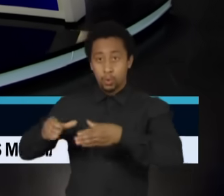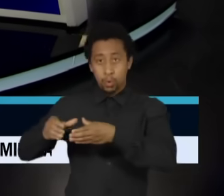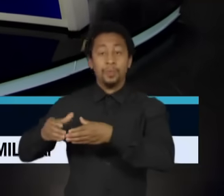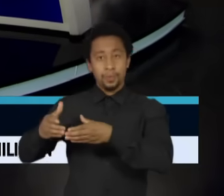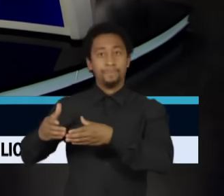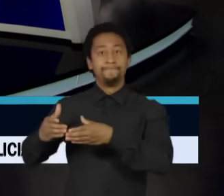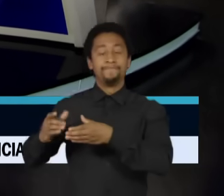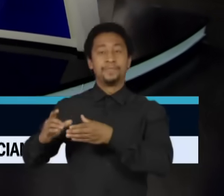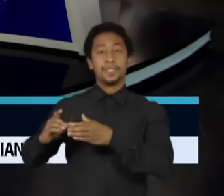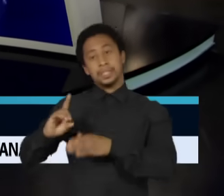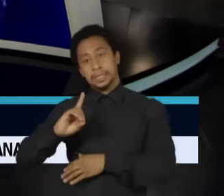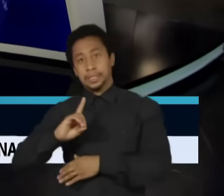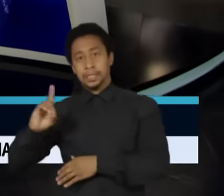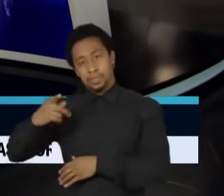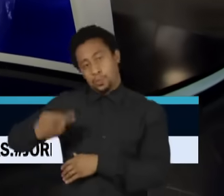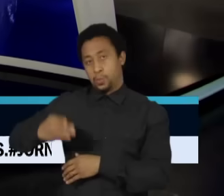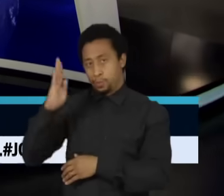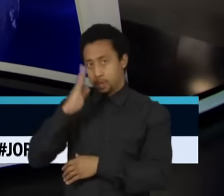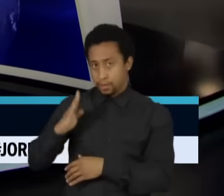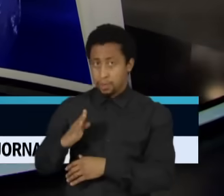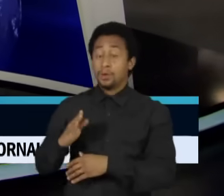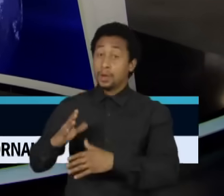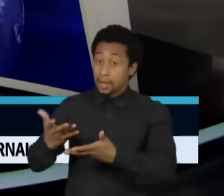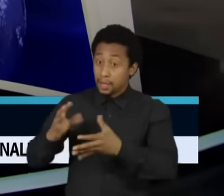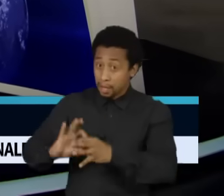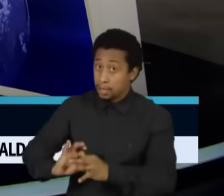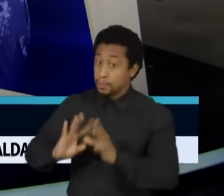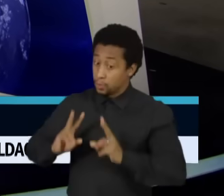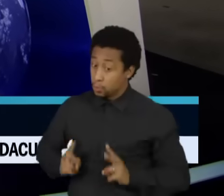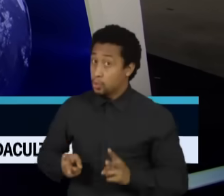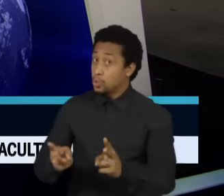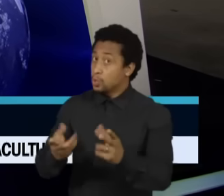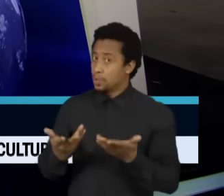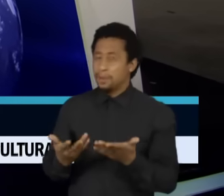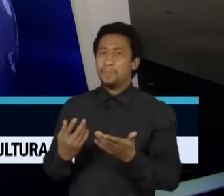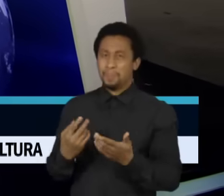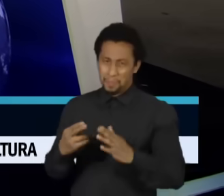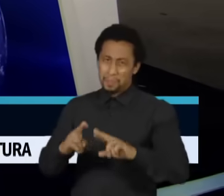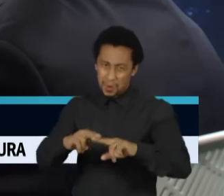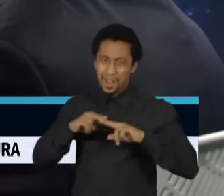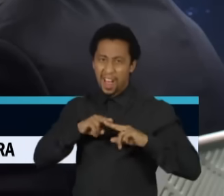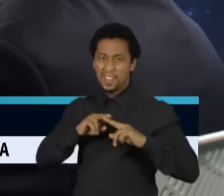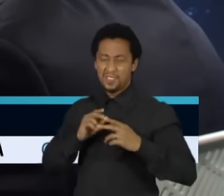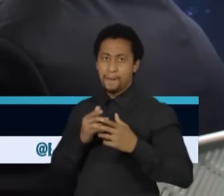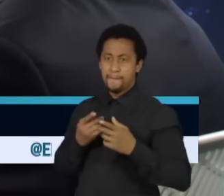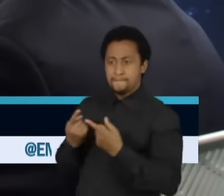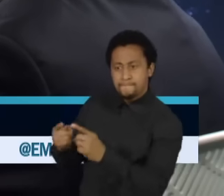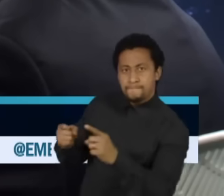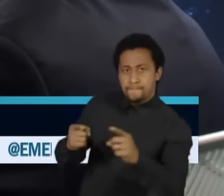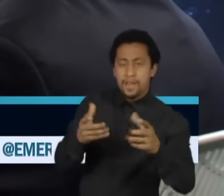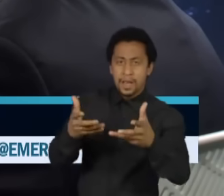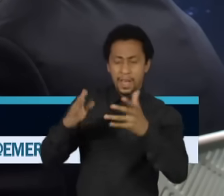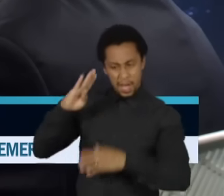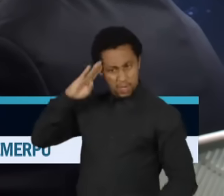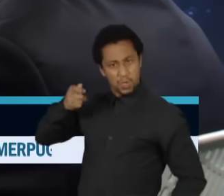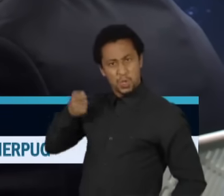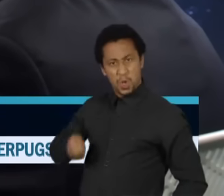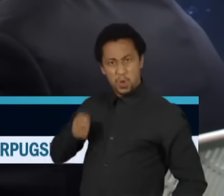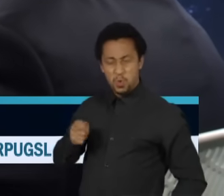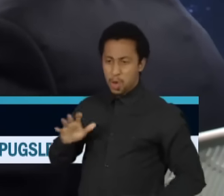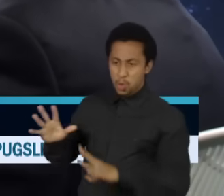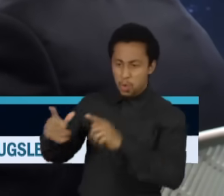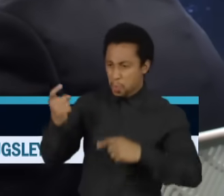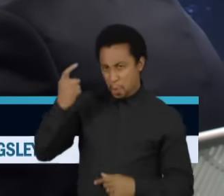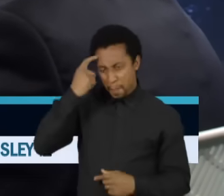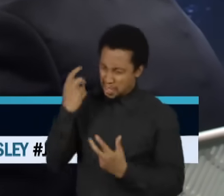gravíssima tentativa da consolidação da ditadura do pensamento único. Você concorda, Delmando? É, isso foi uma